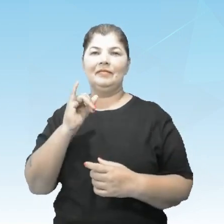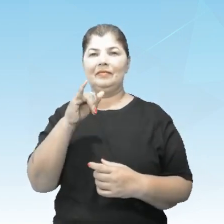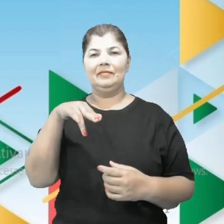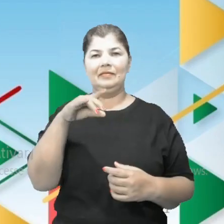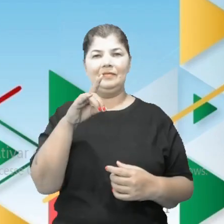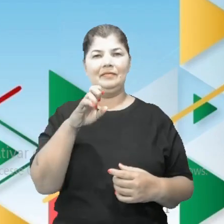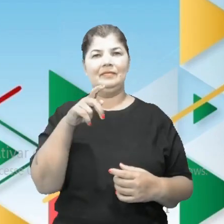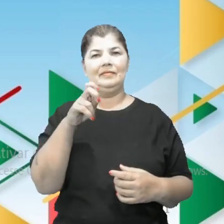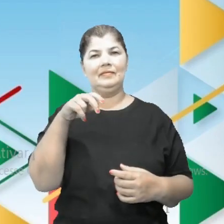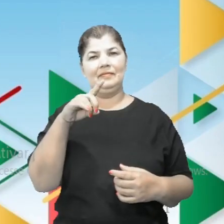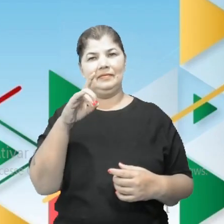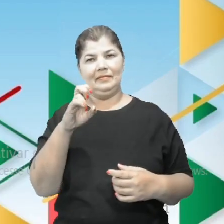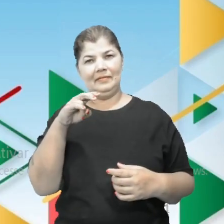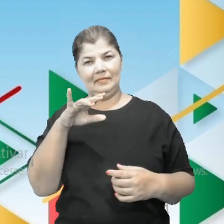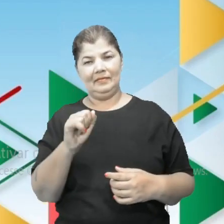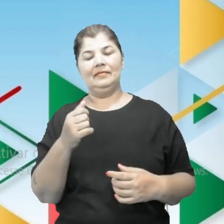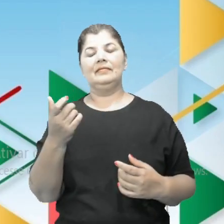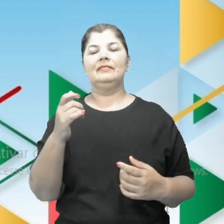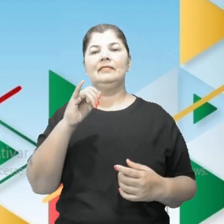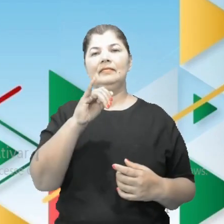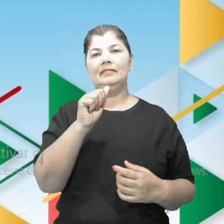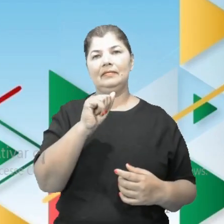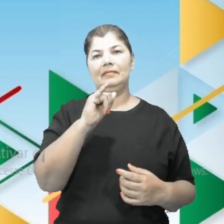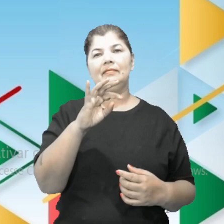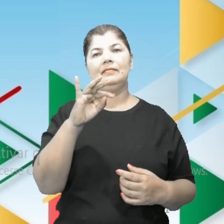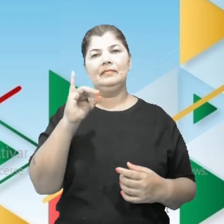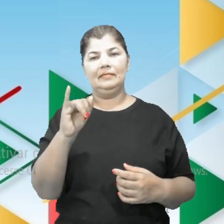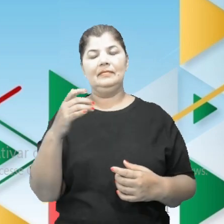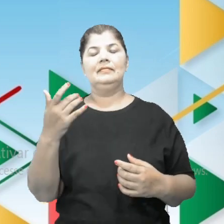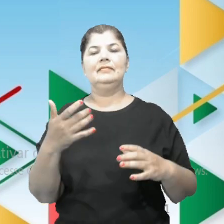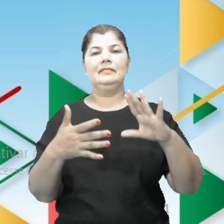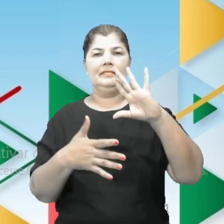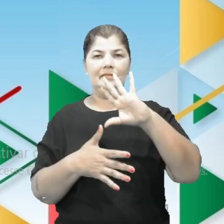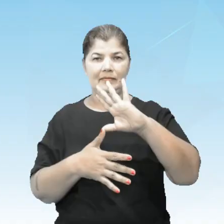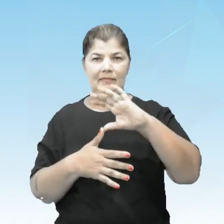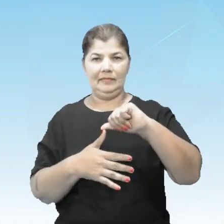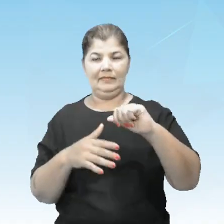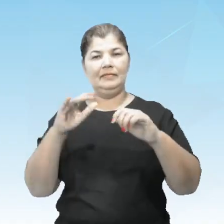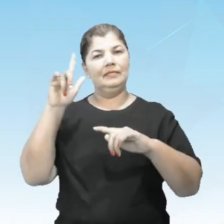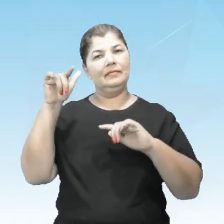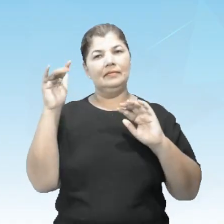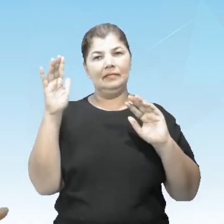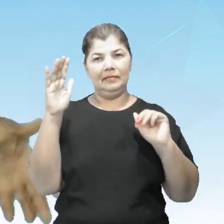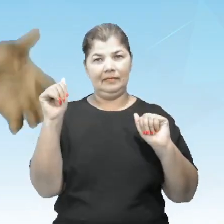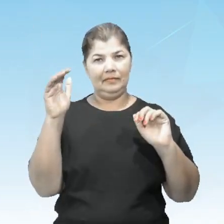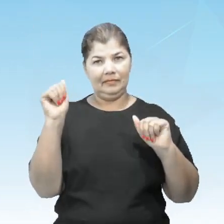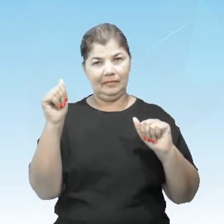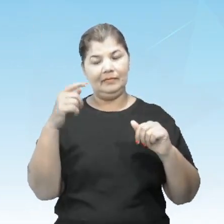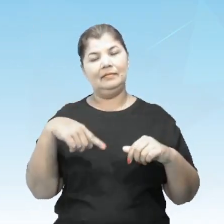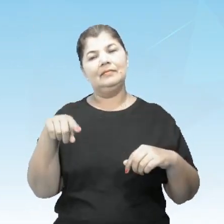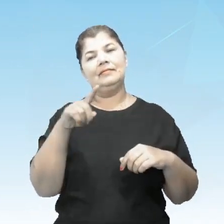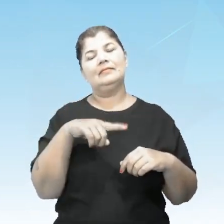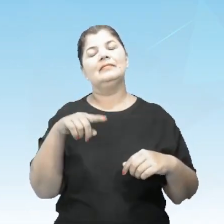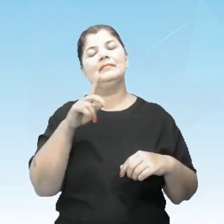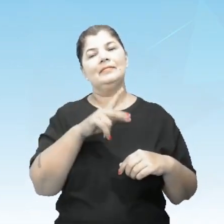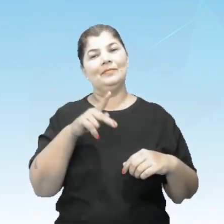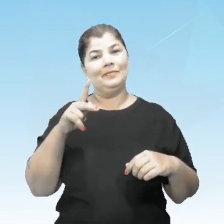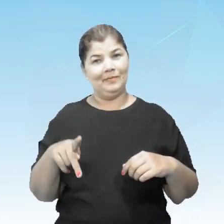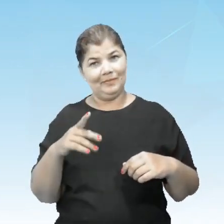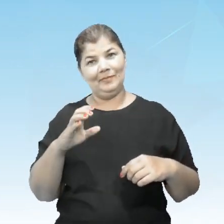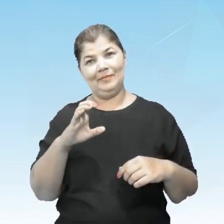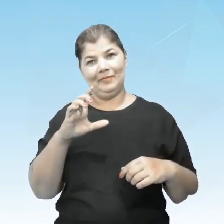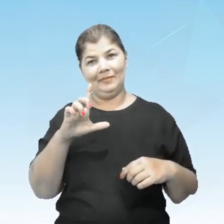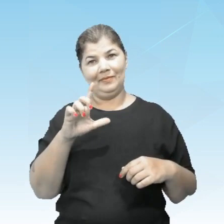né? Haiti e América Espanhola. Então, aqui é o professor Cláudio Nascimento e vos convido